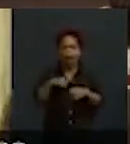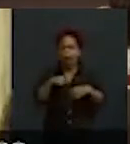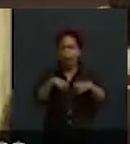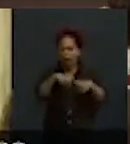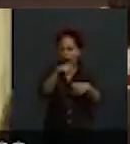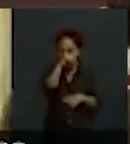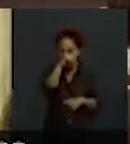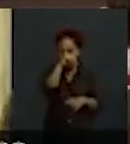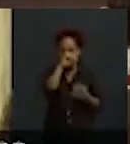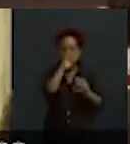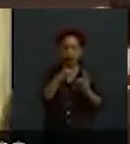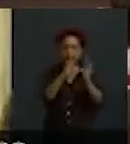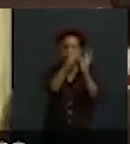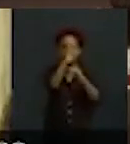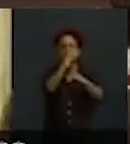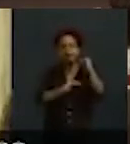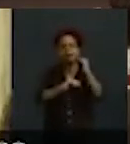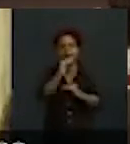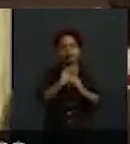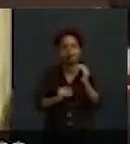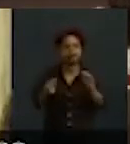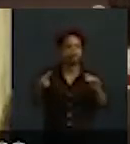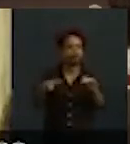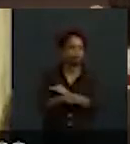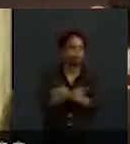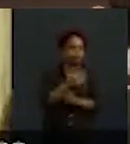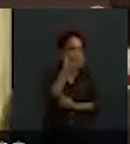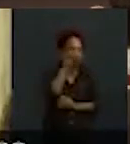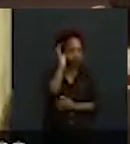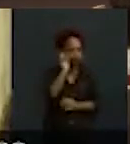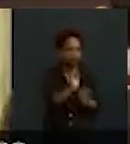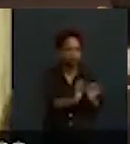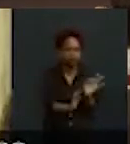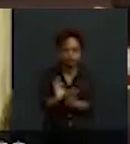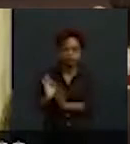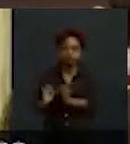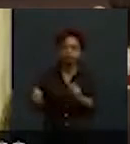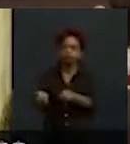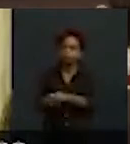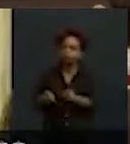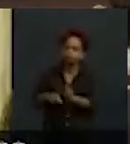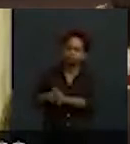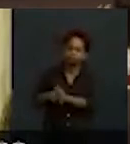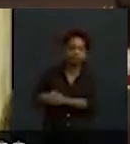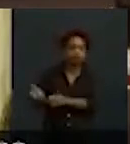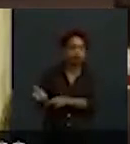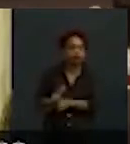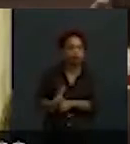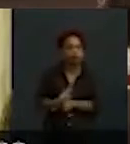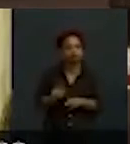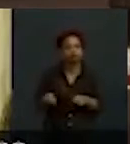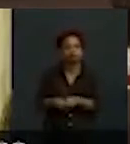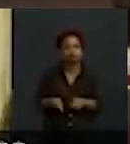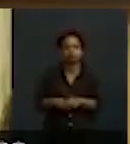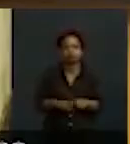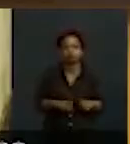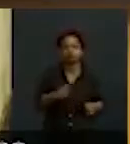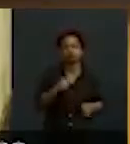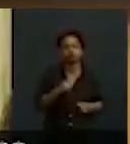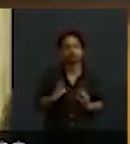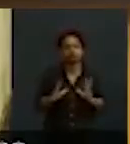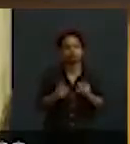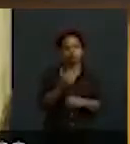habilidades técnicas e profundo conhecimento de organização, análise e interpretação de